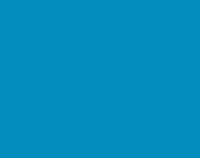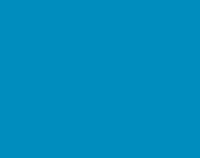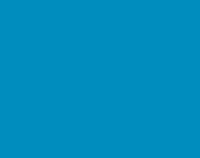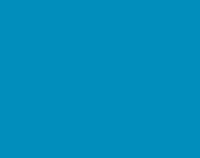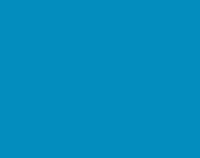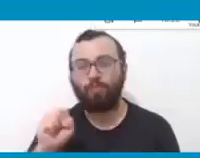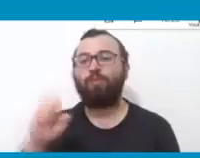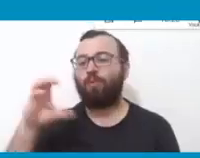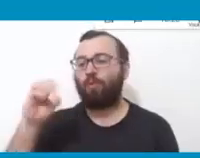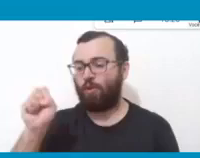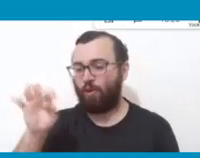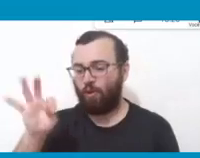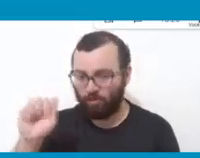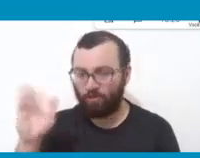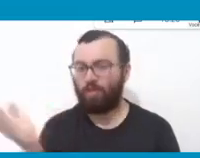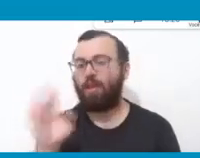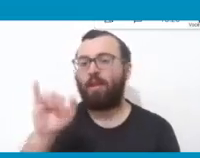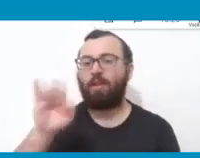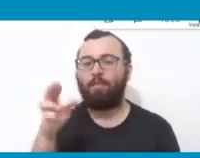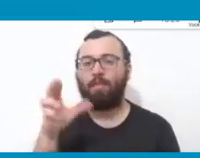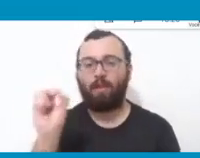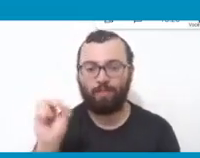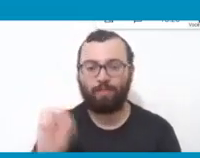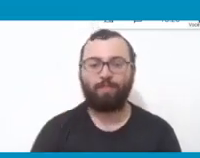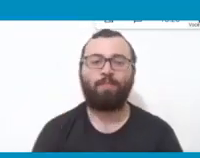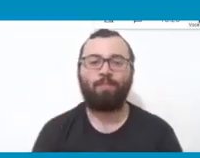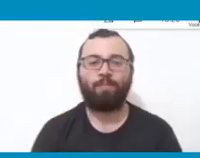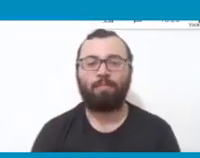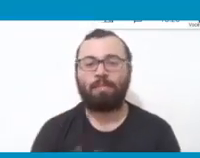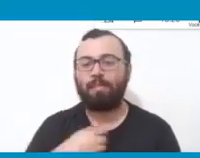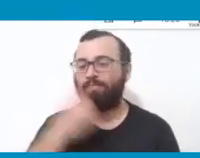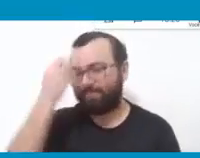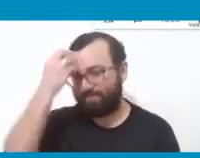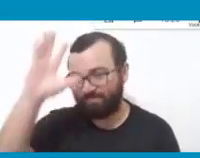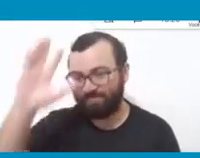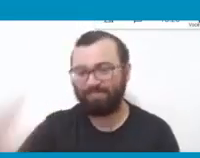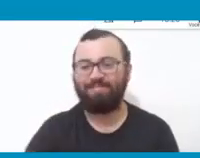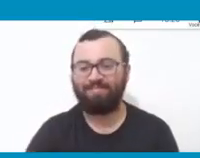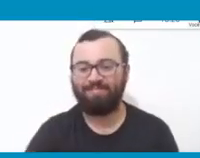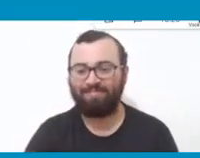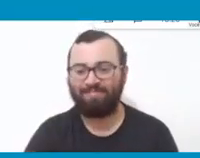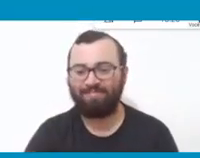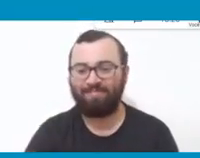Costa Ribeiro, que lembrou que foi meu aluno. Eu já nem me lembrava mais.